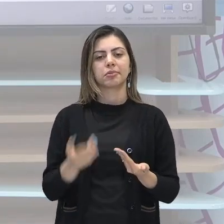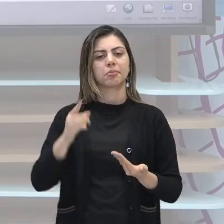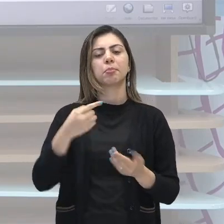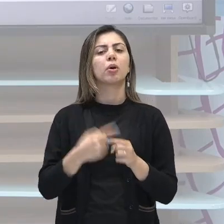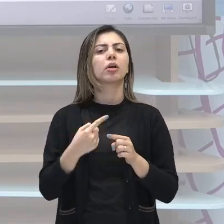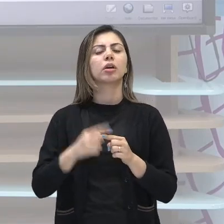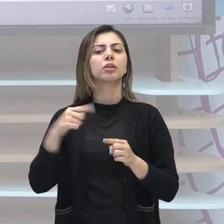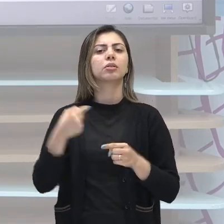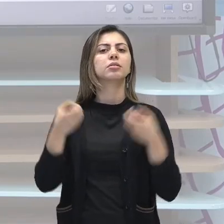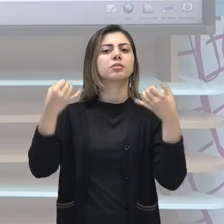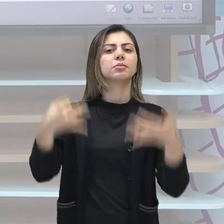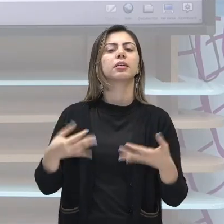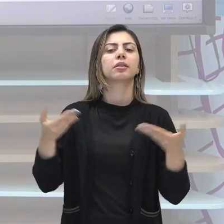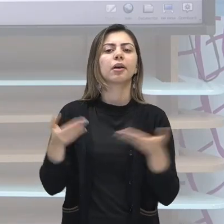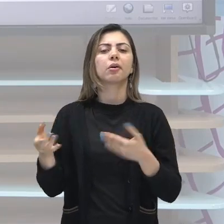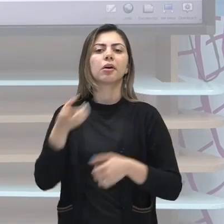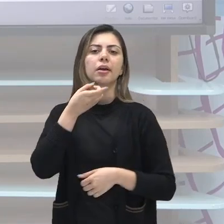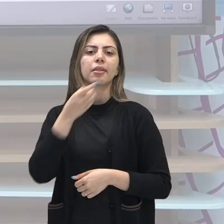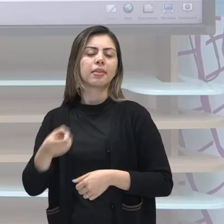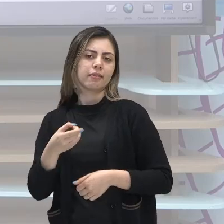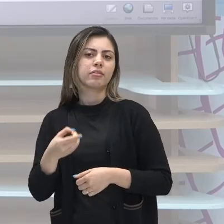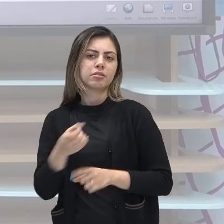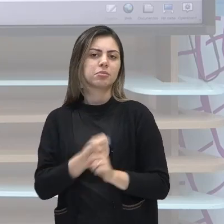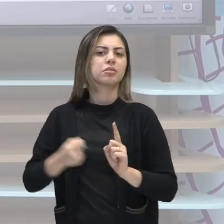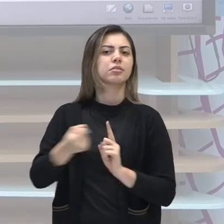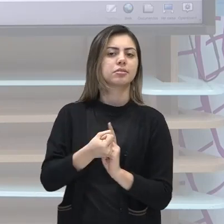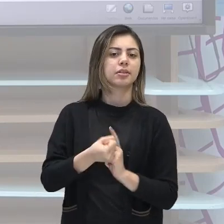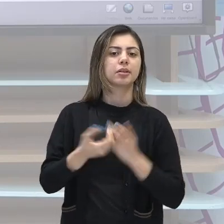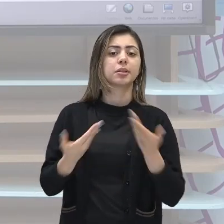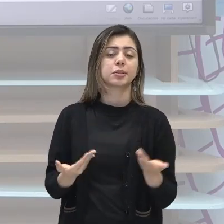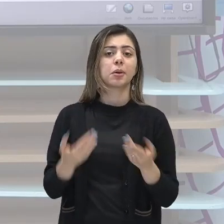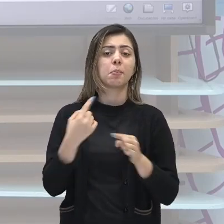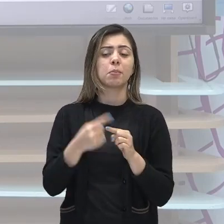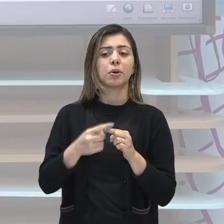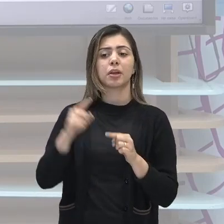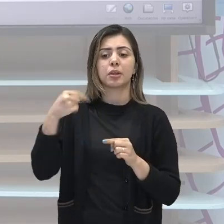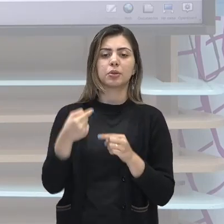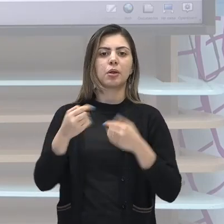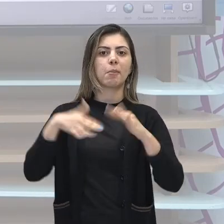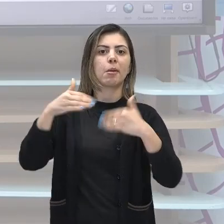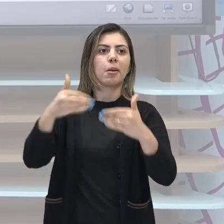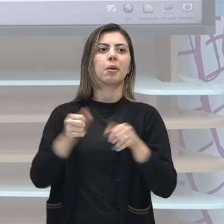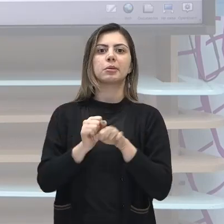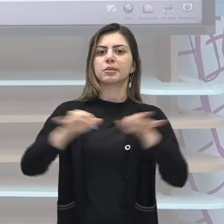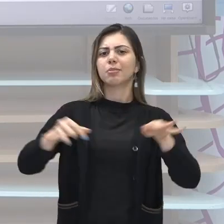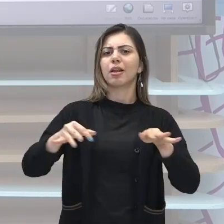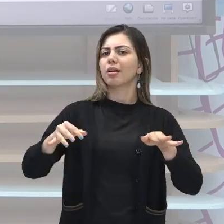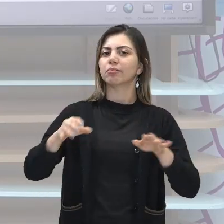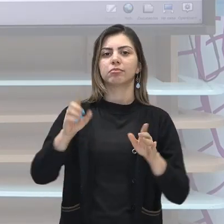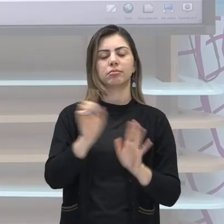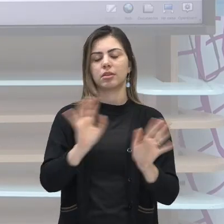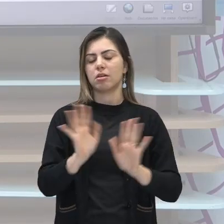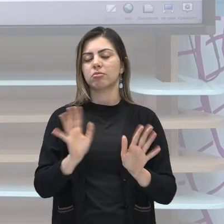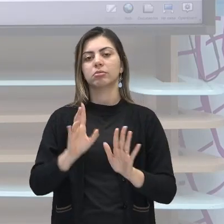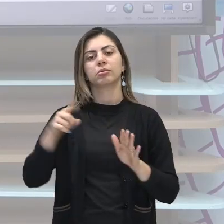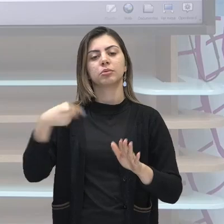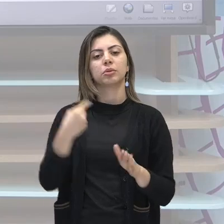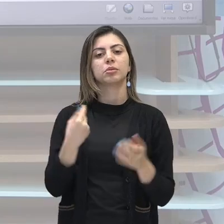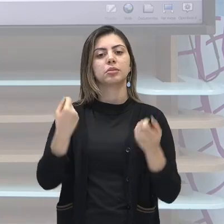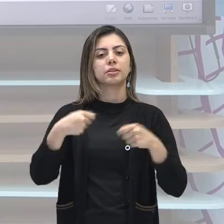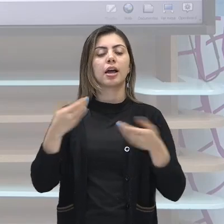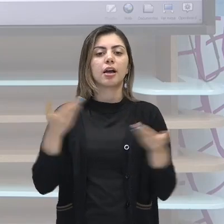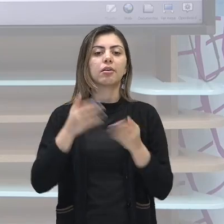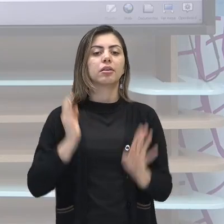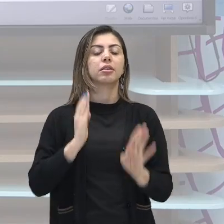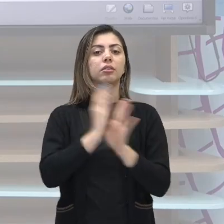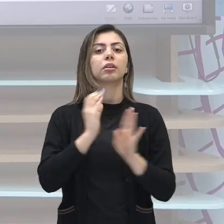estamos falando do darwinismo social? Para que ele não seja reproduzido, justamente para identificarmos